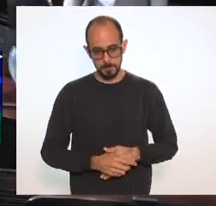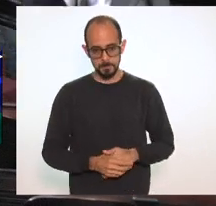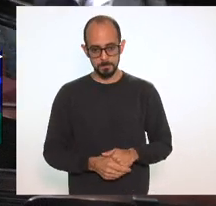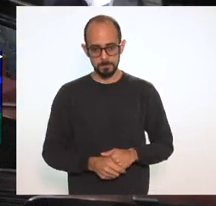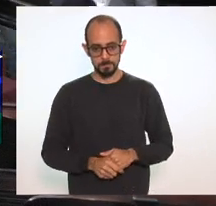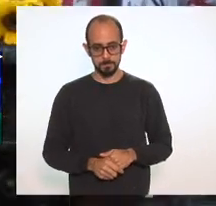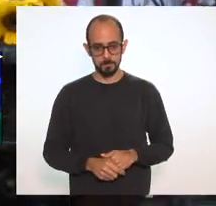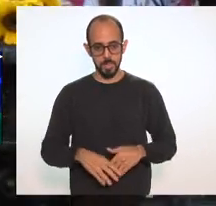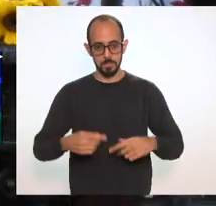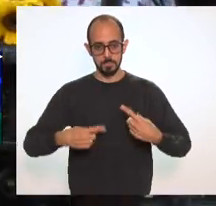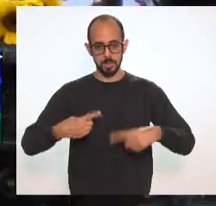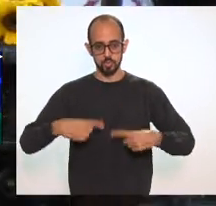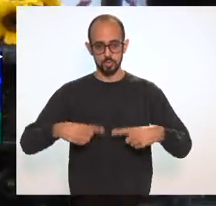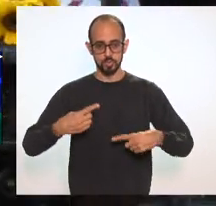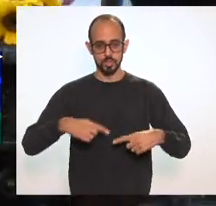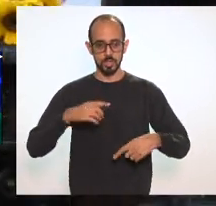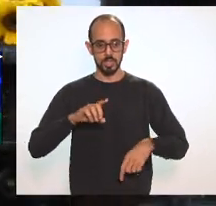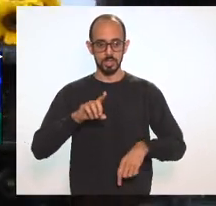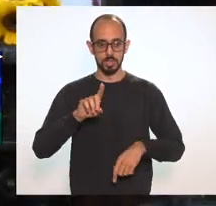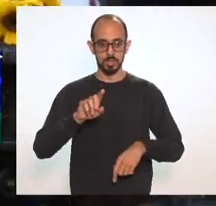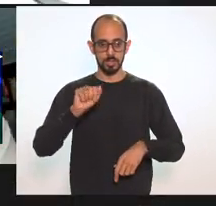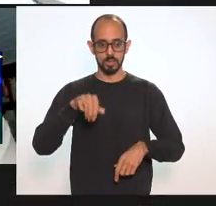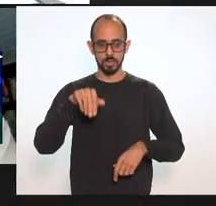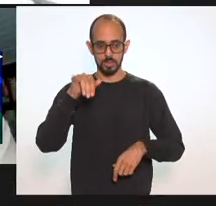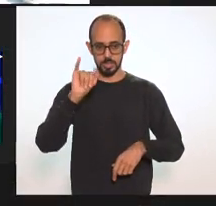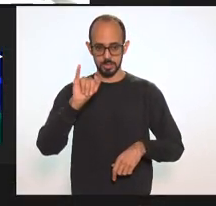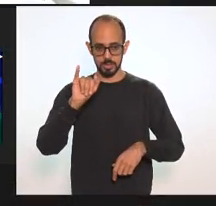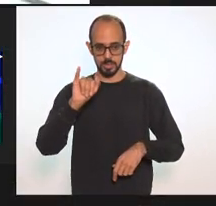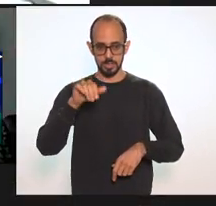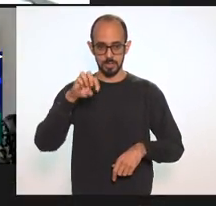e para discutir Deputado a Dani Monteiro